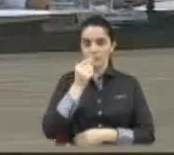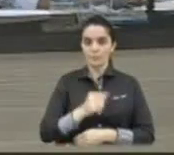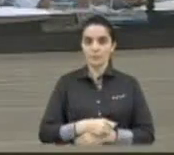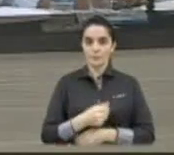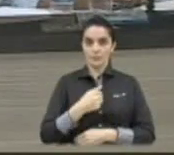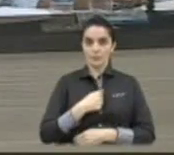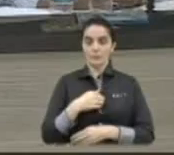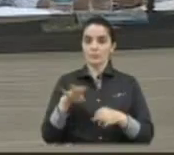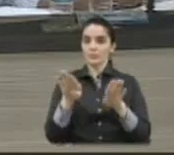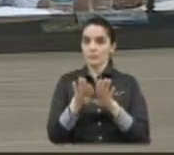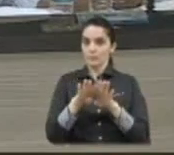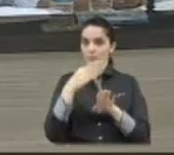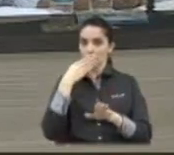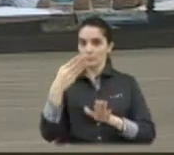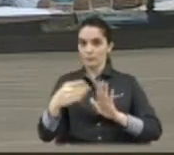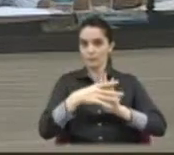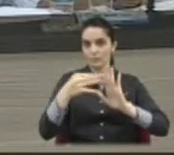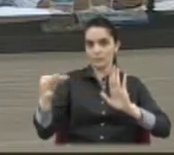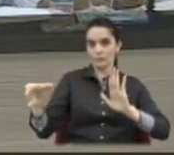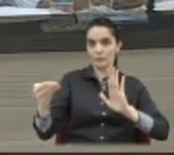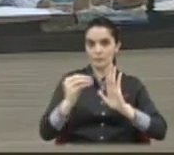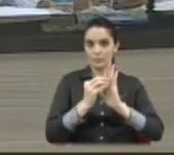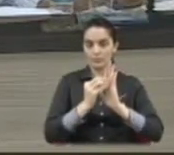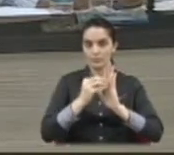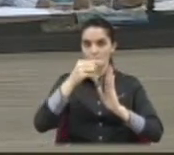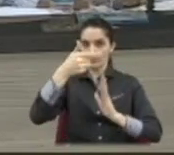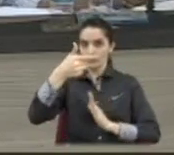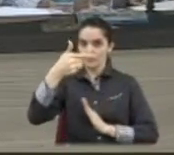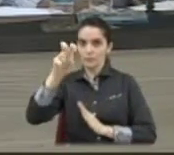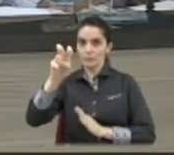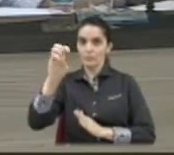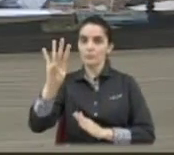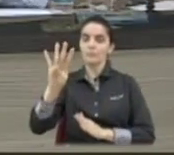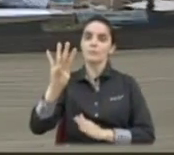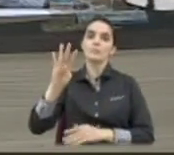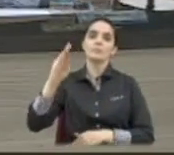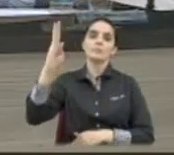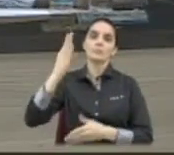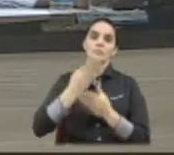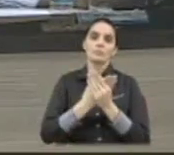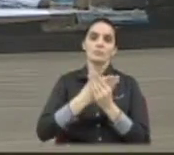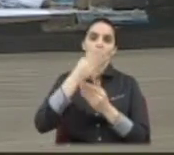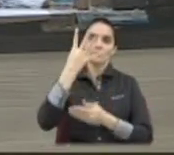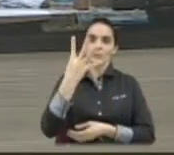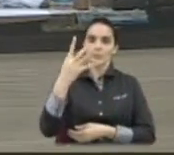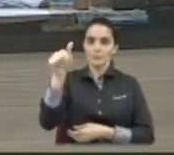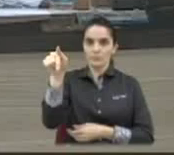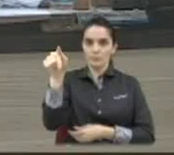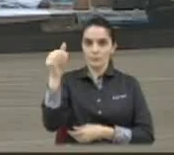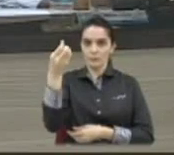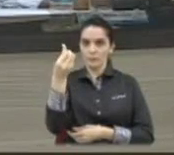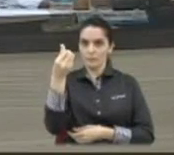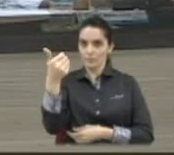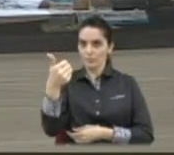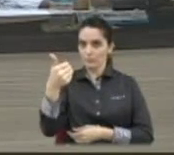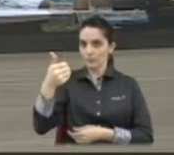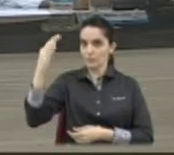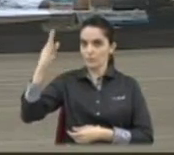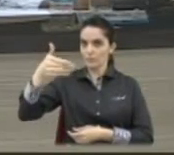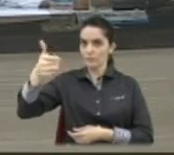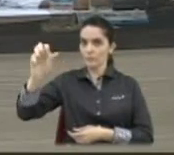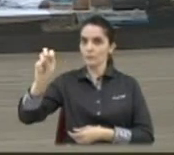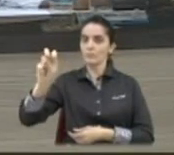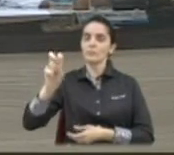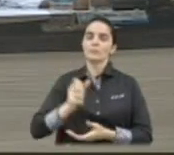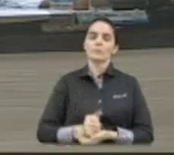Senhor presidente, da mesma forma, faço requerimento de retirada da emenda 254, protocolo 4761/15. Visto